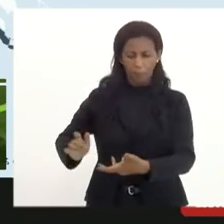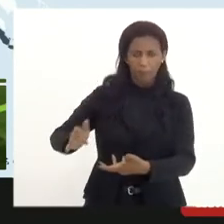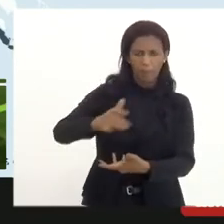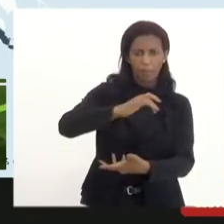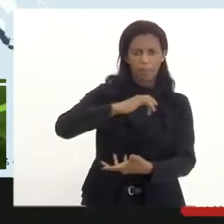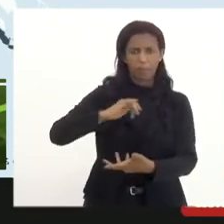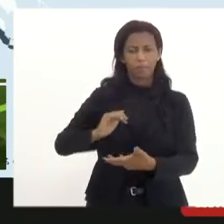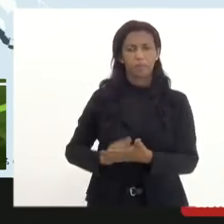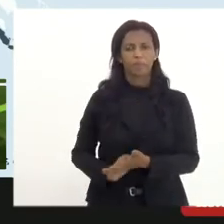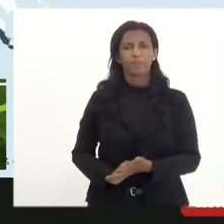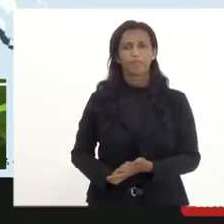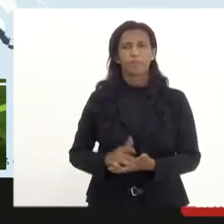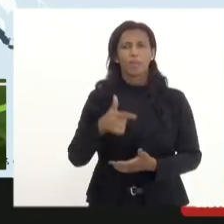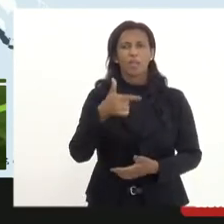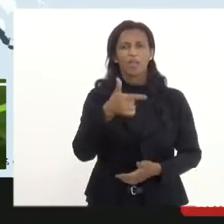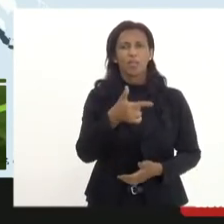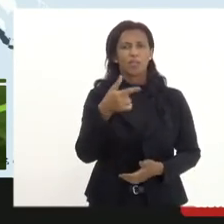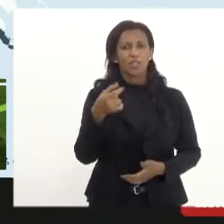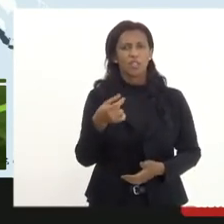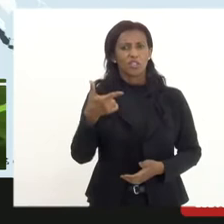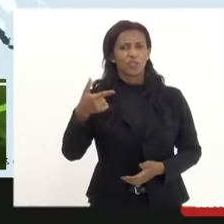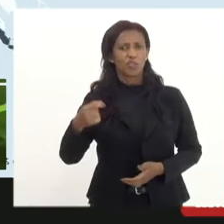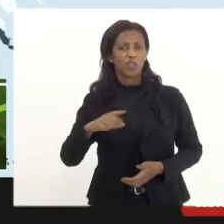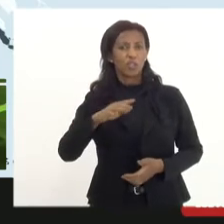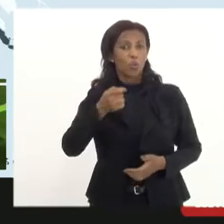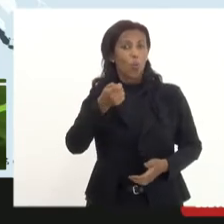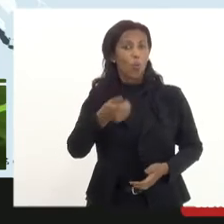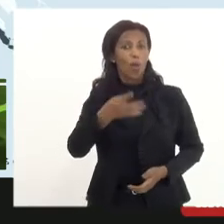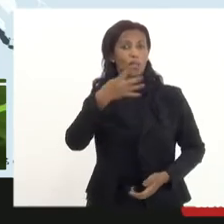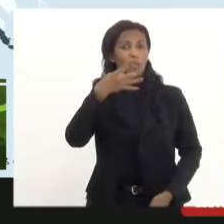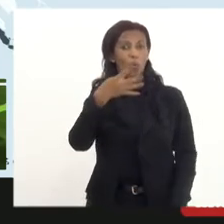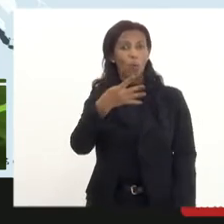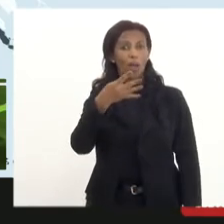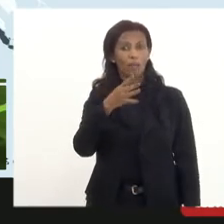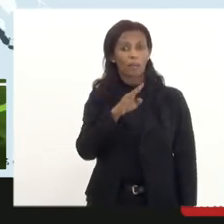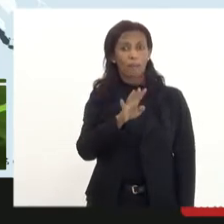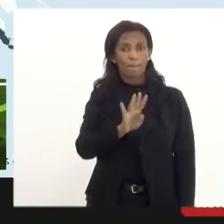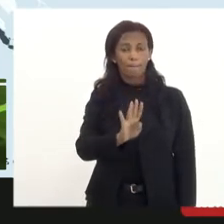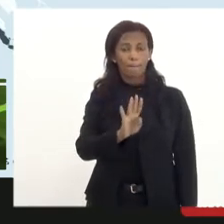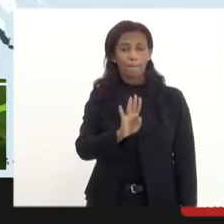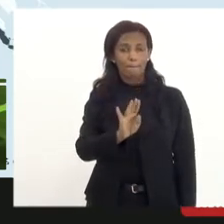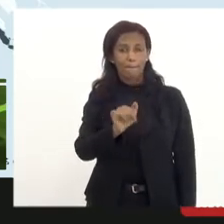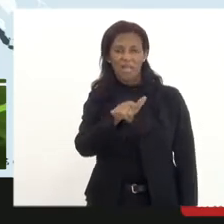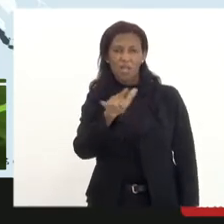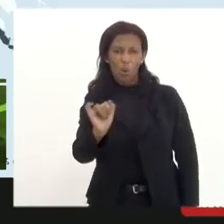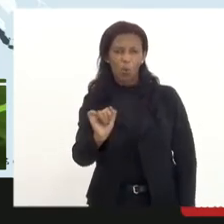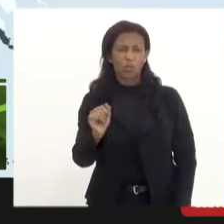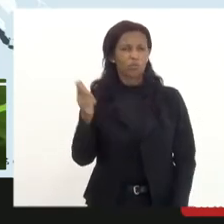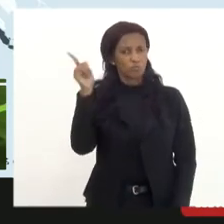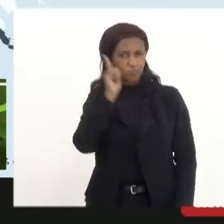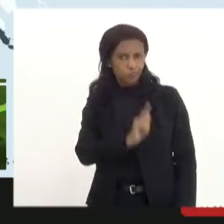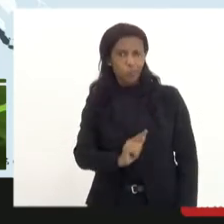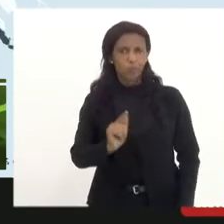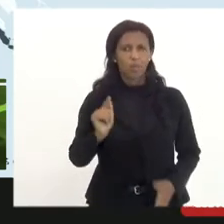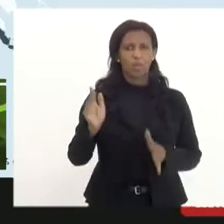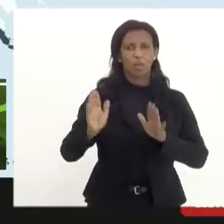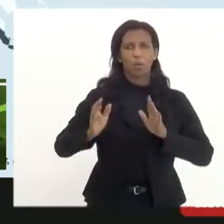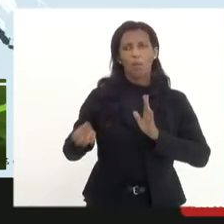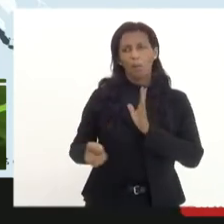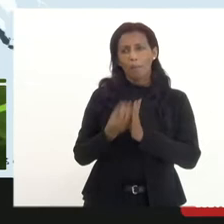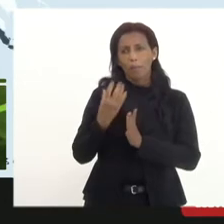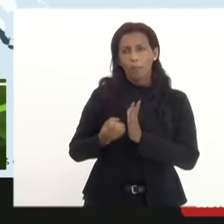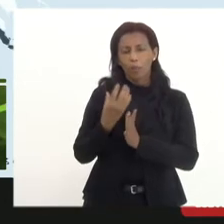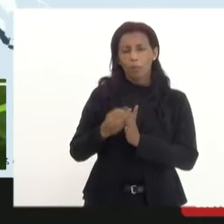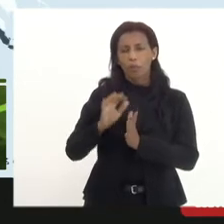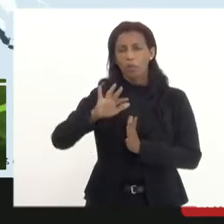último quarto de 2020 chegam a quase 4 bilhões de dólares em ganhos ajustados, uma produção aproximada de